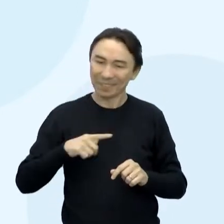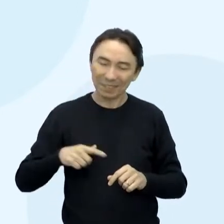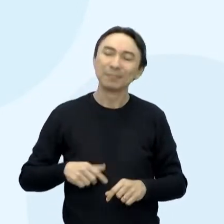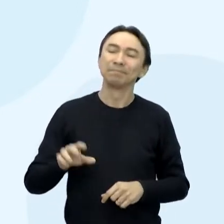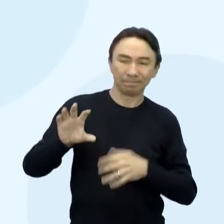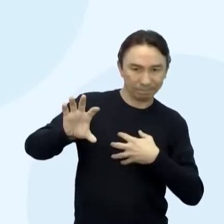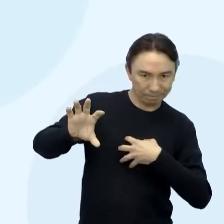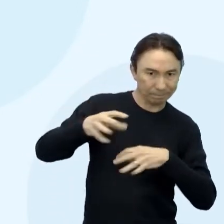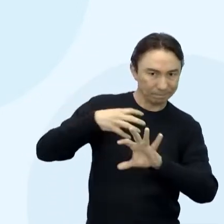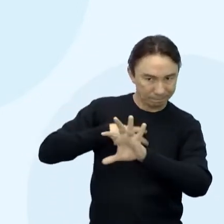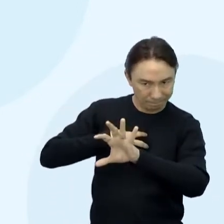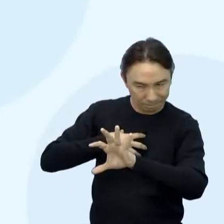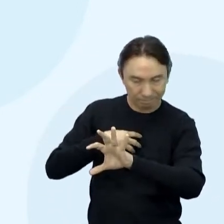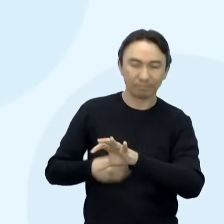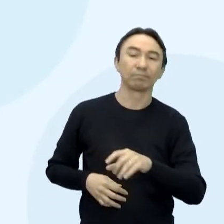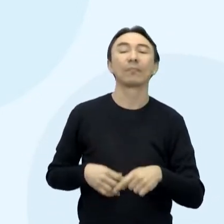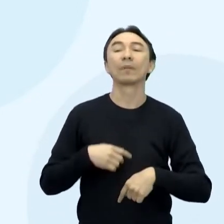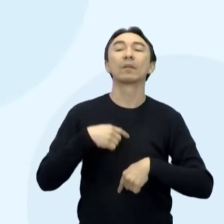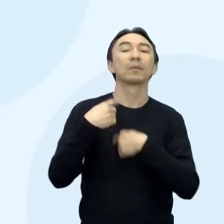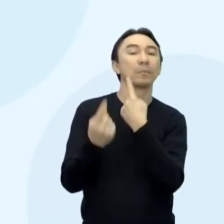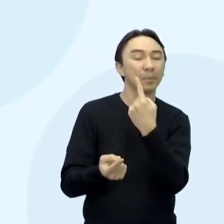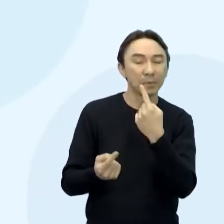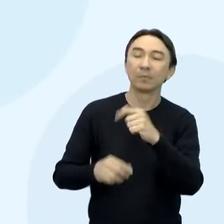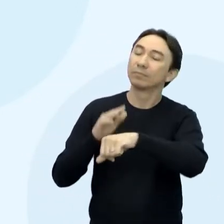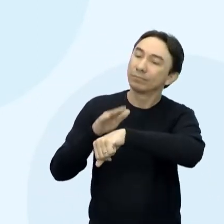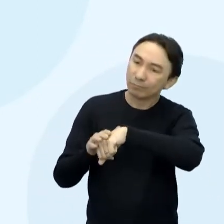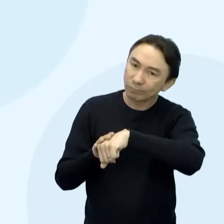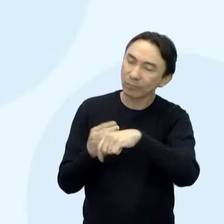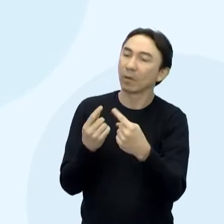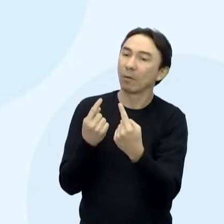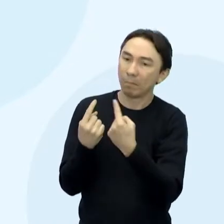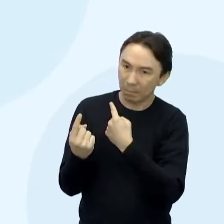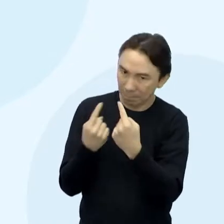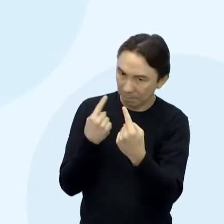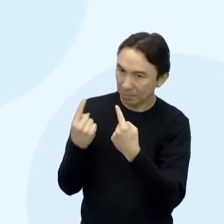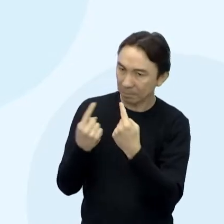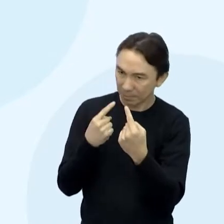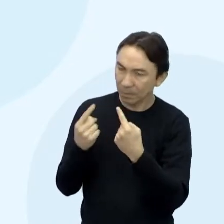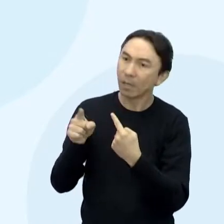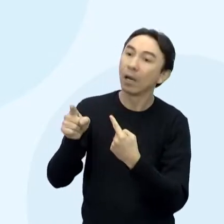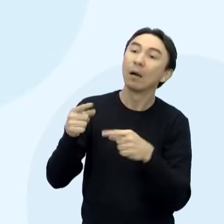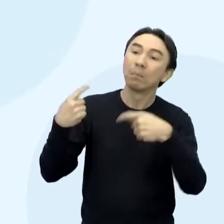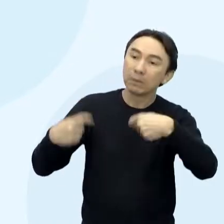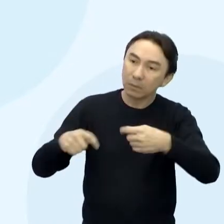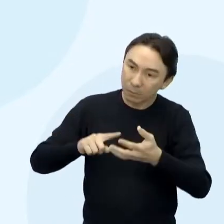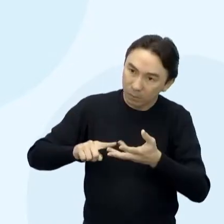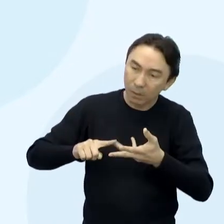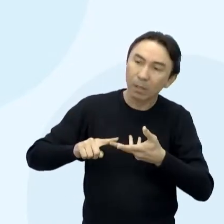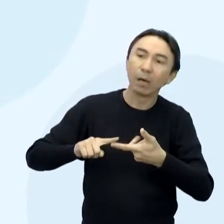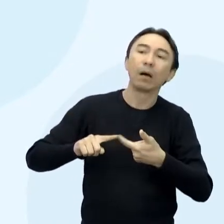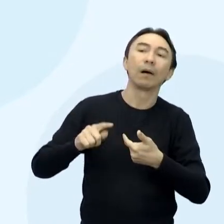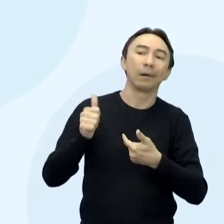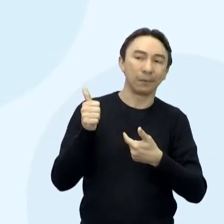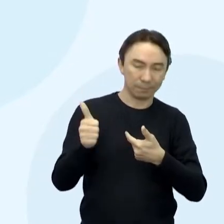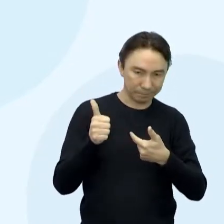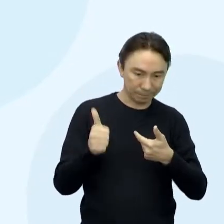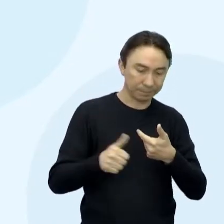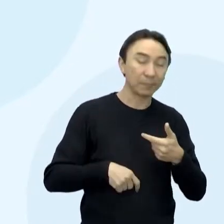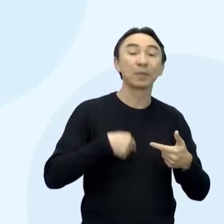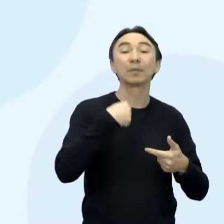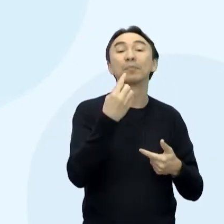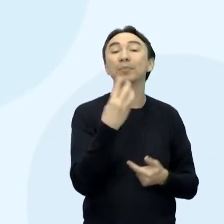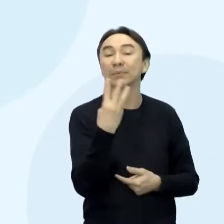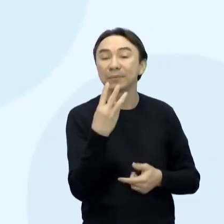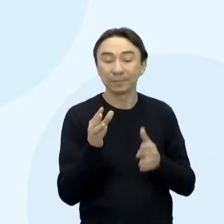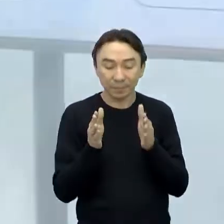Depois eu vou lá, converso com a pessoa, entendo o que ela precisa, o que ela quer. Depois eu começo a